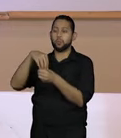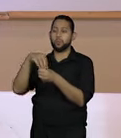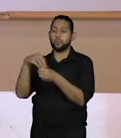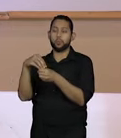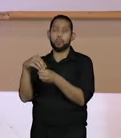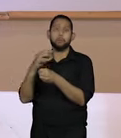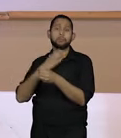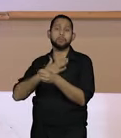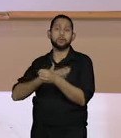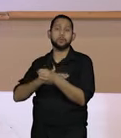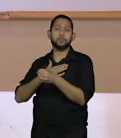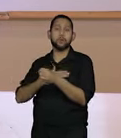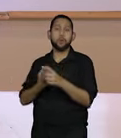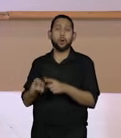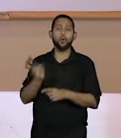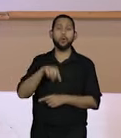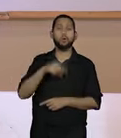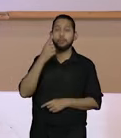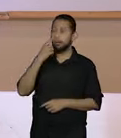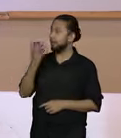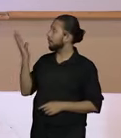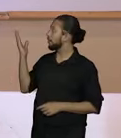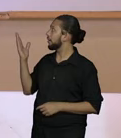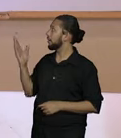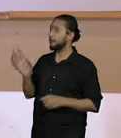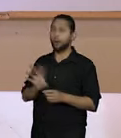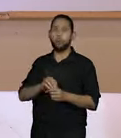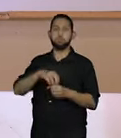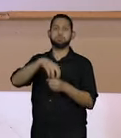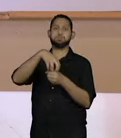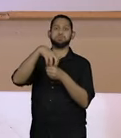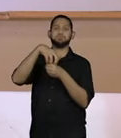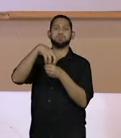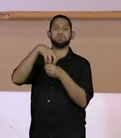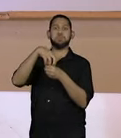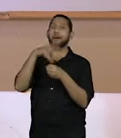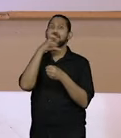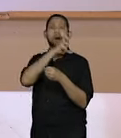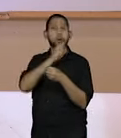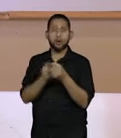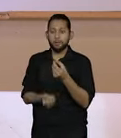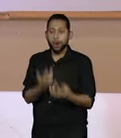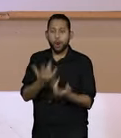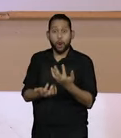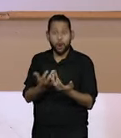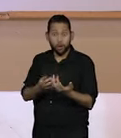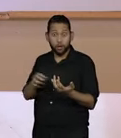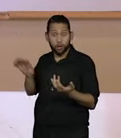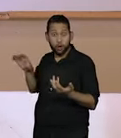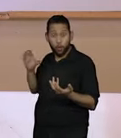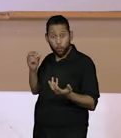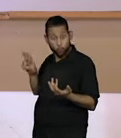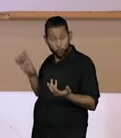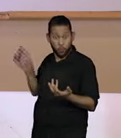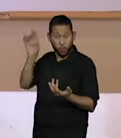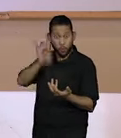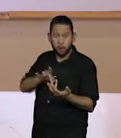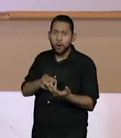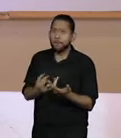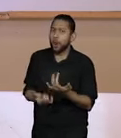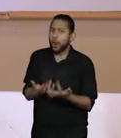mais lenta, enquanto este, a gente teve uma vigorosidade maior, onde o cobre agiu